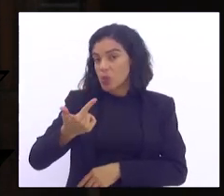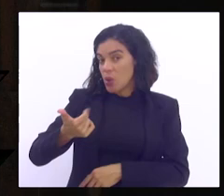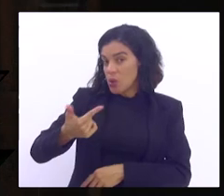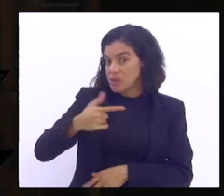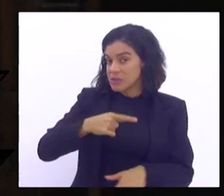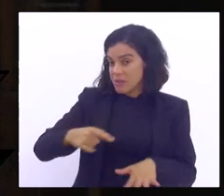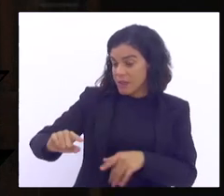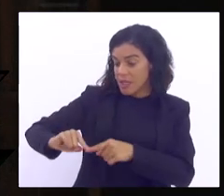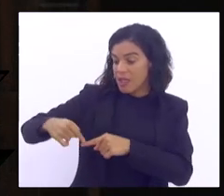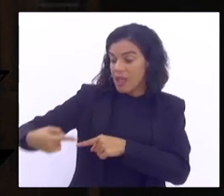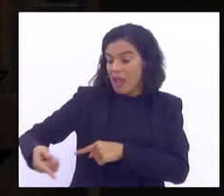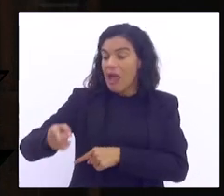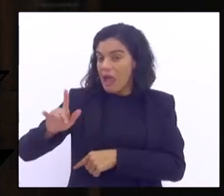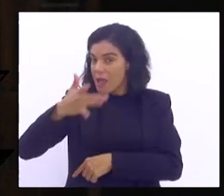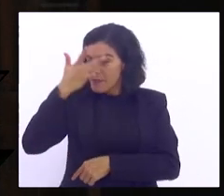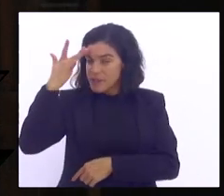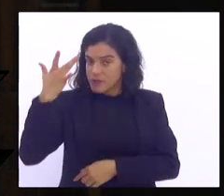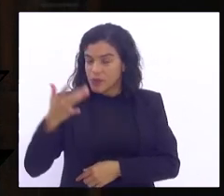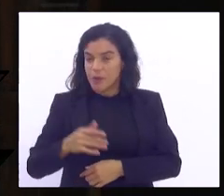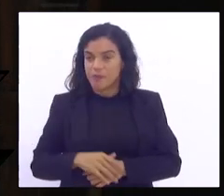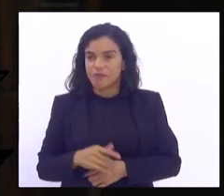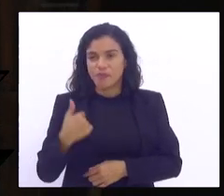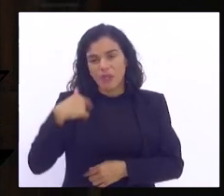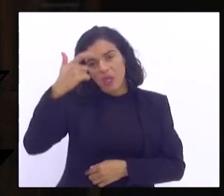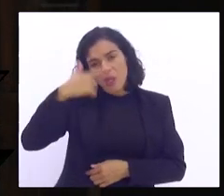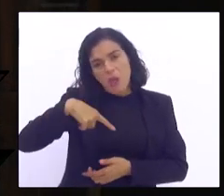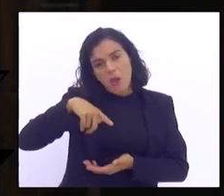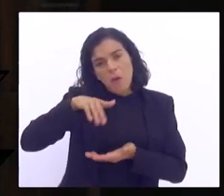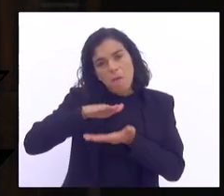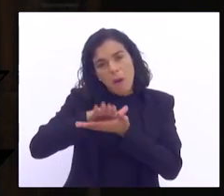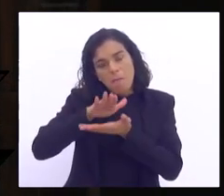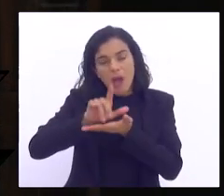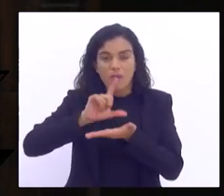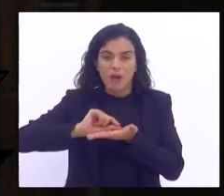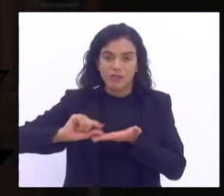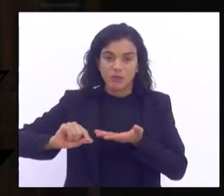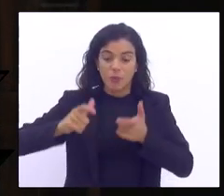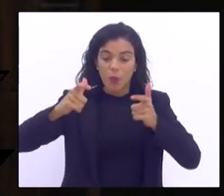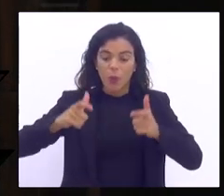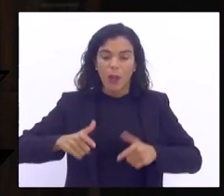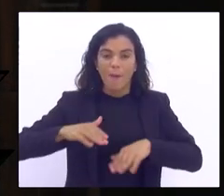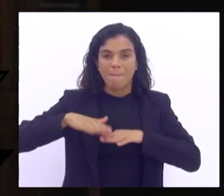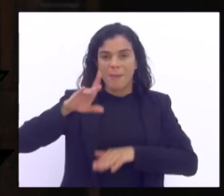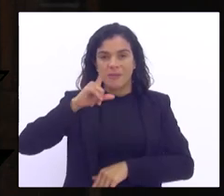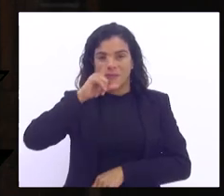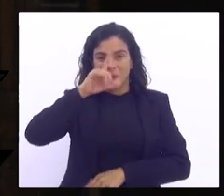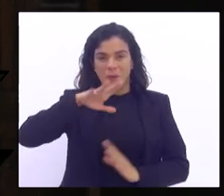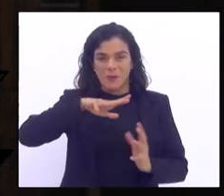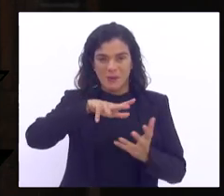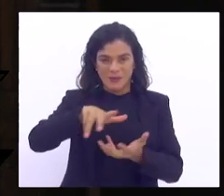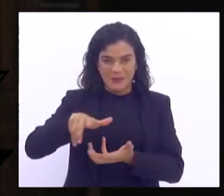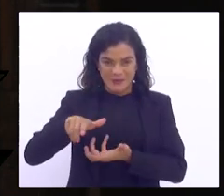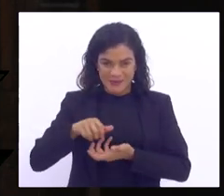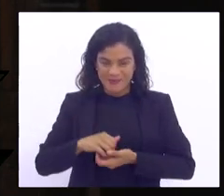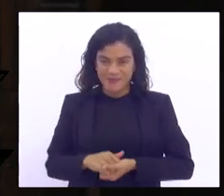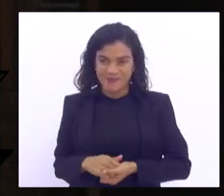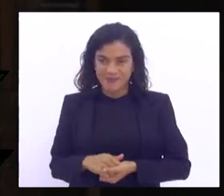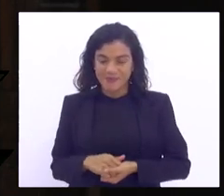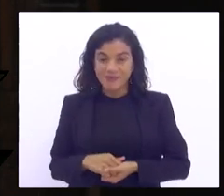Eu escrevi uma vez um artigo, já estou terminando. O artigo era: o lugar mais perigoso do mundo.